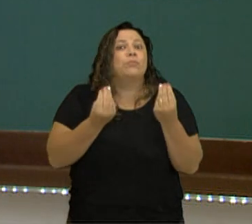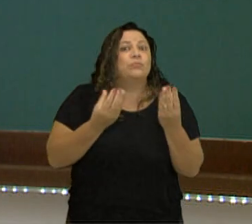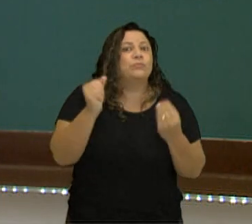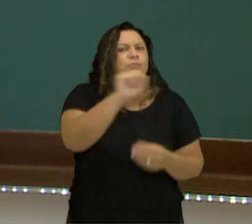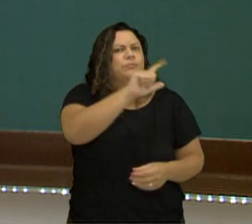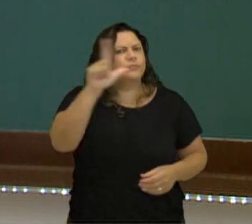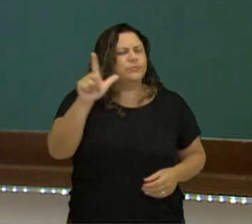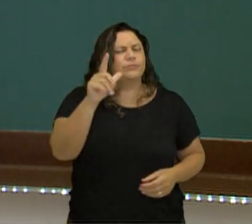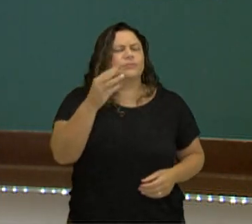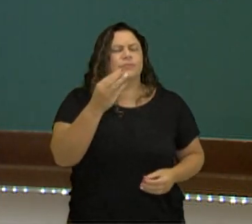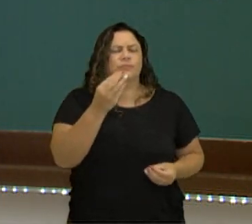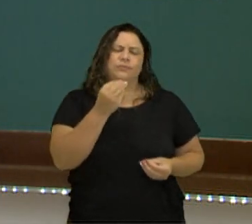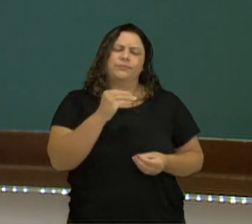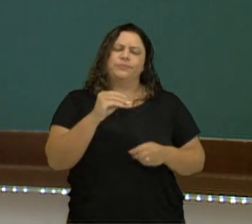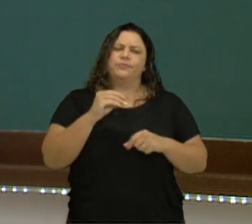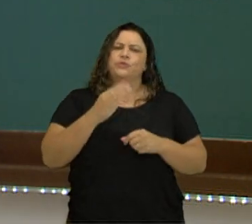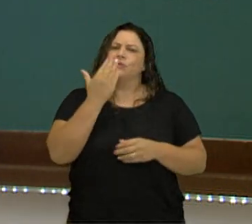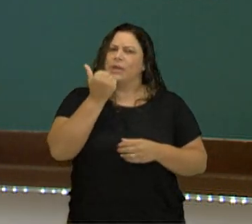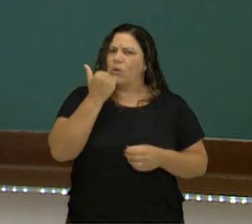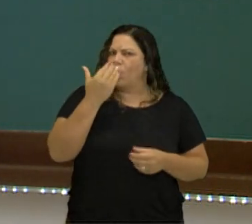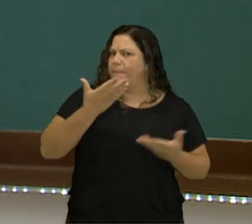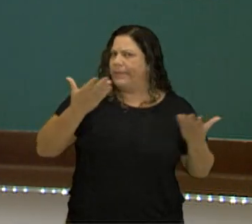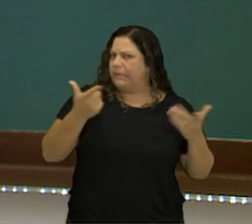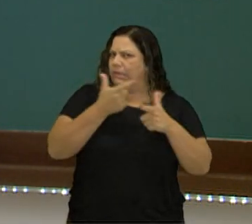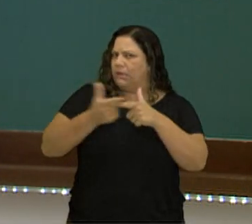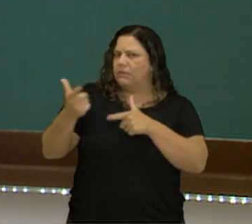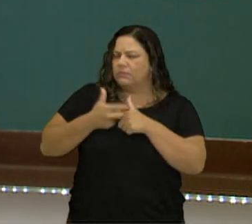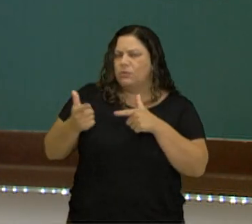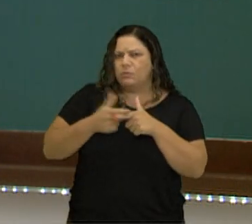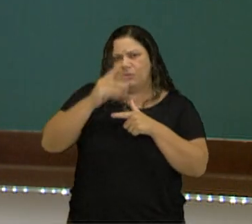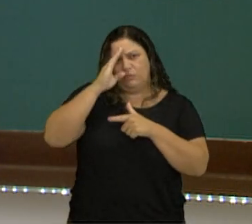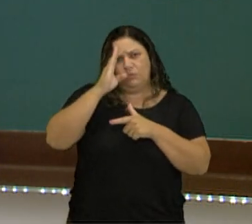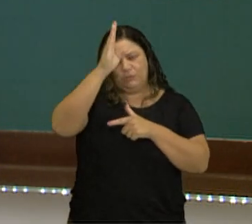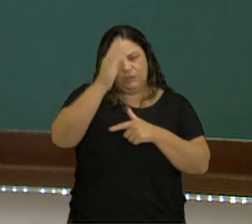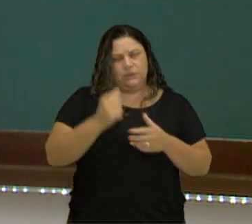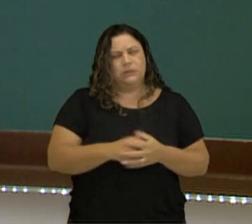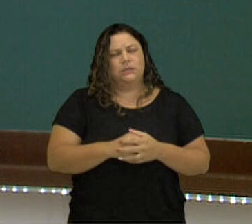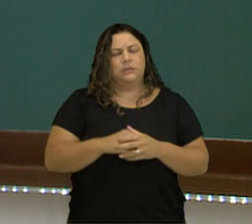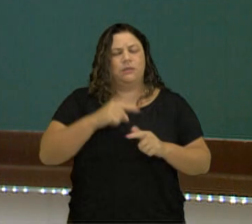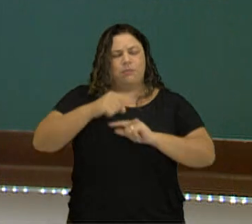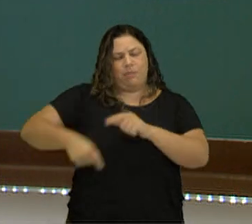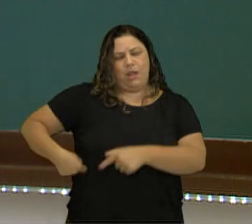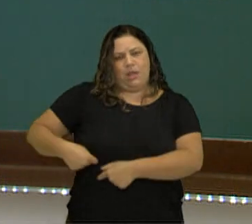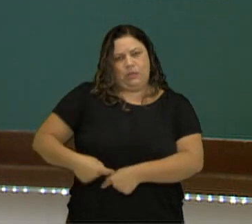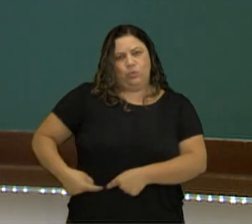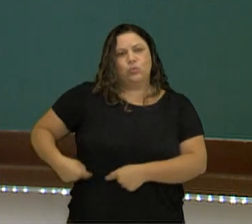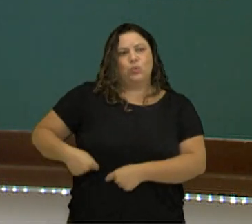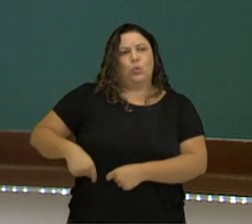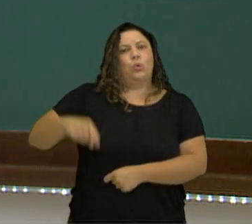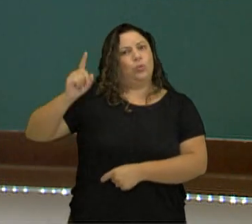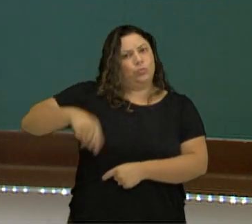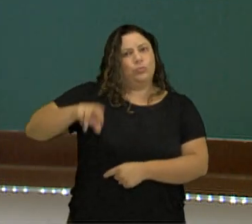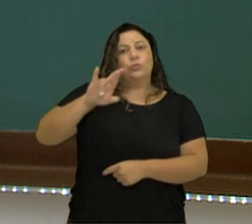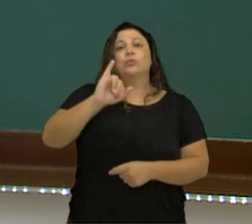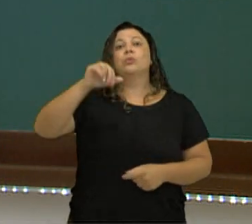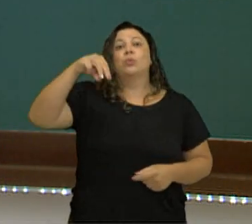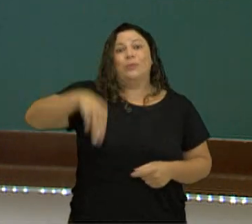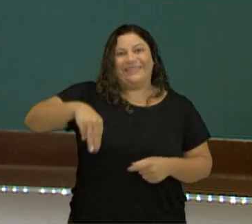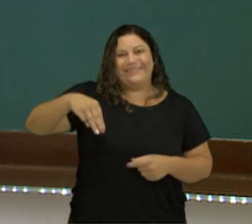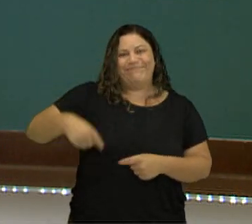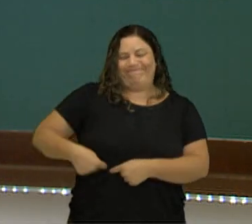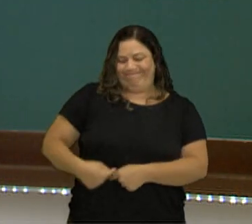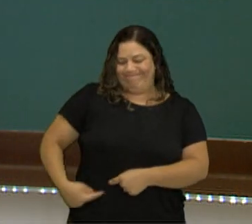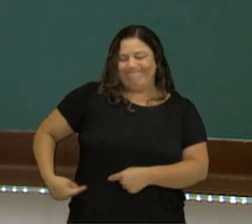é problema, professora? Vamos ver? Um dos principais órgãos afetados pelo excesso de sódio são os rins.